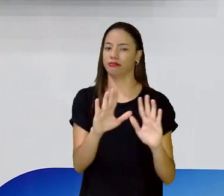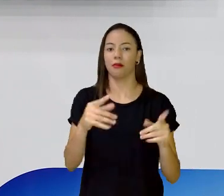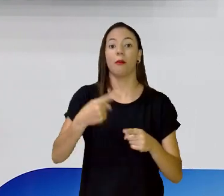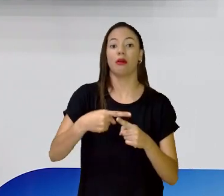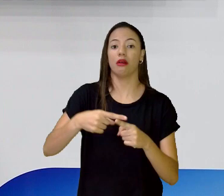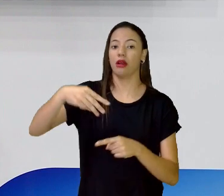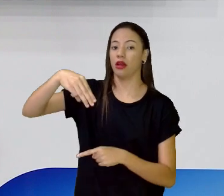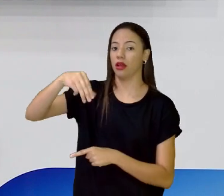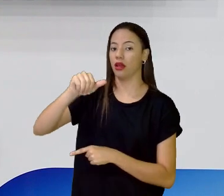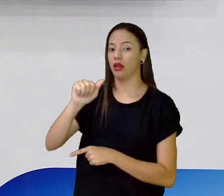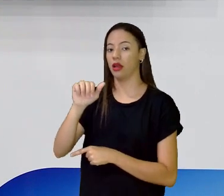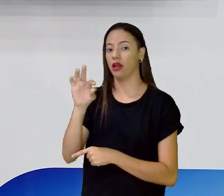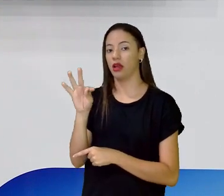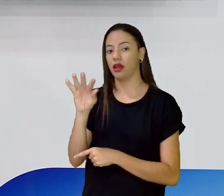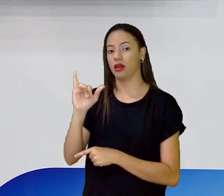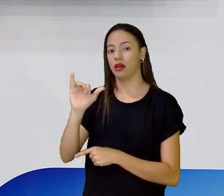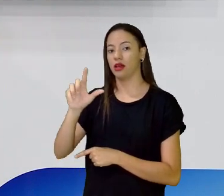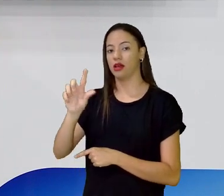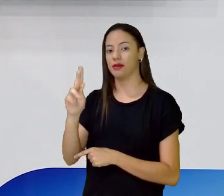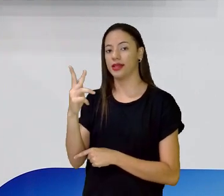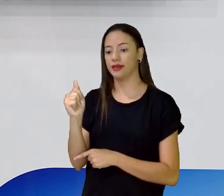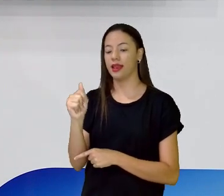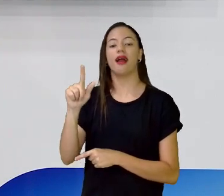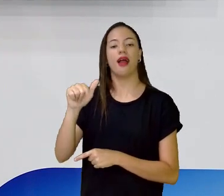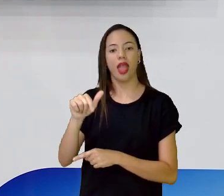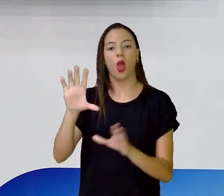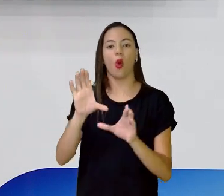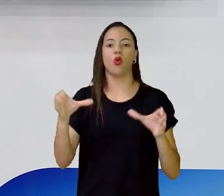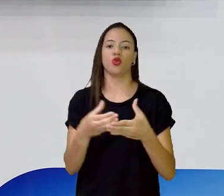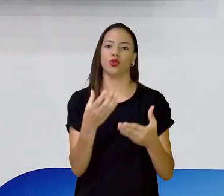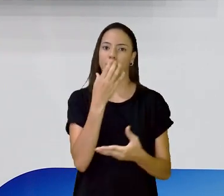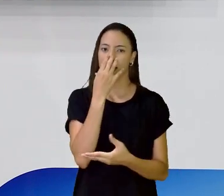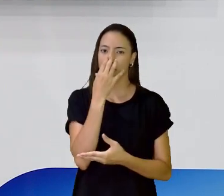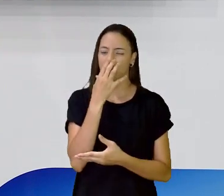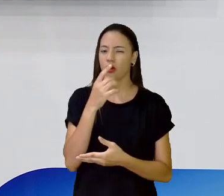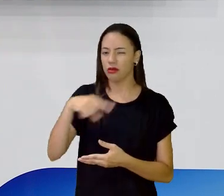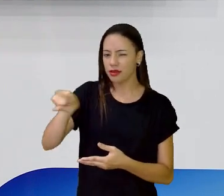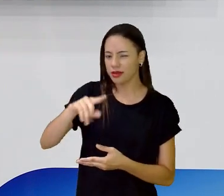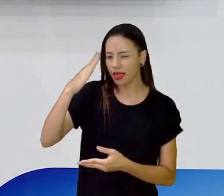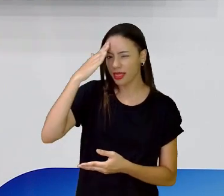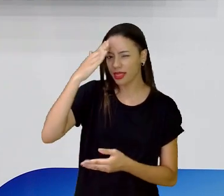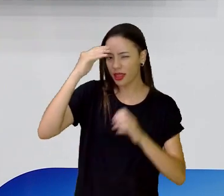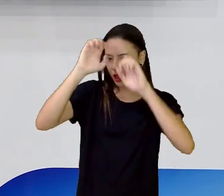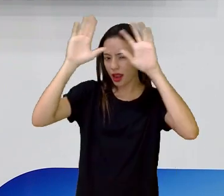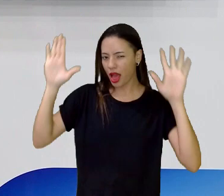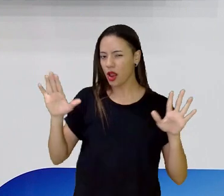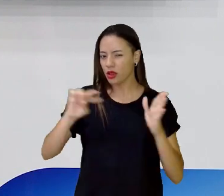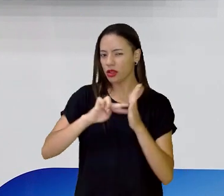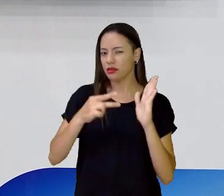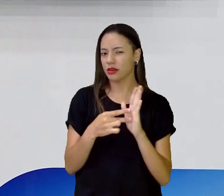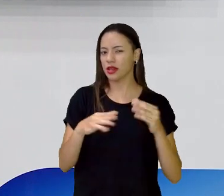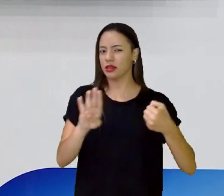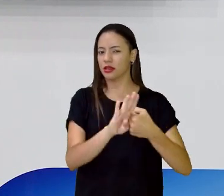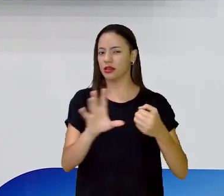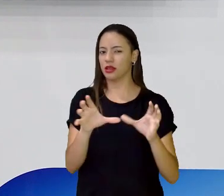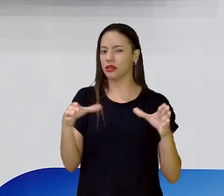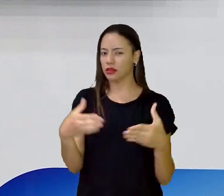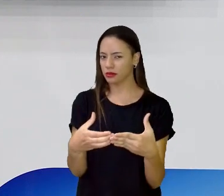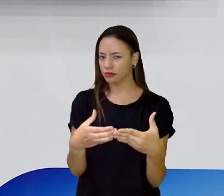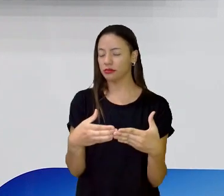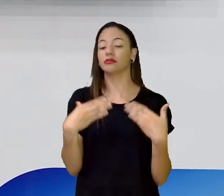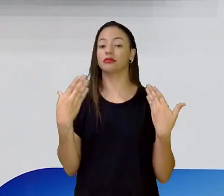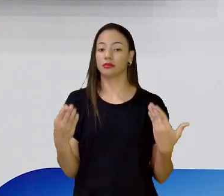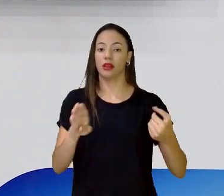que matilha é um conjunto de cachorros. Entenderam o que é substantivo coletivo? Substantivo coletivo é